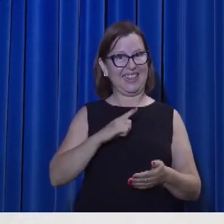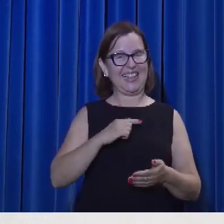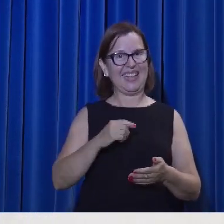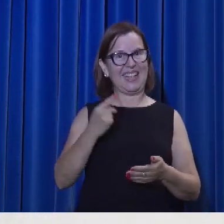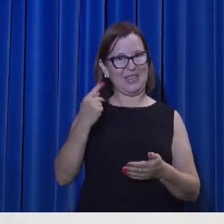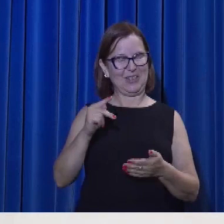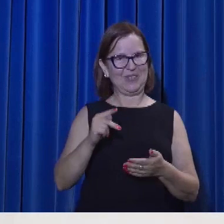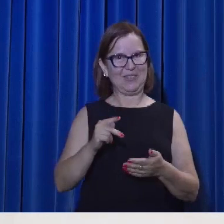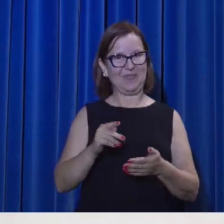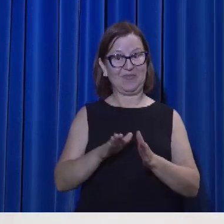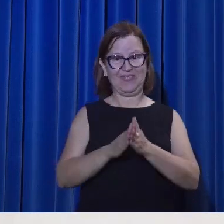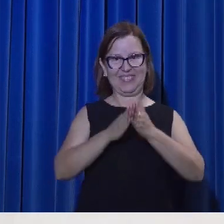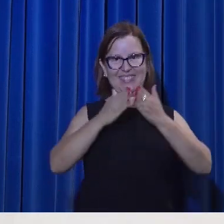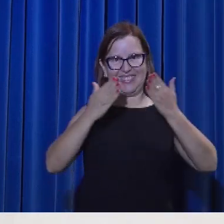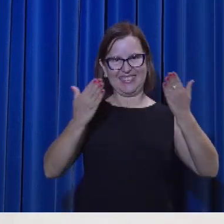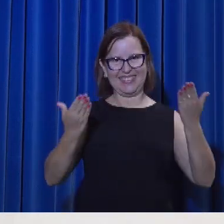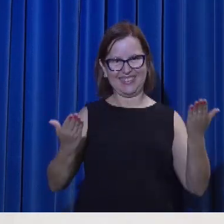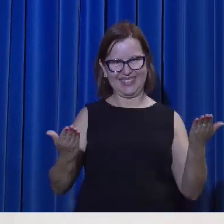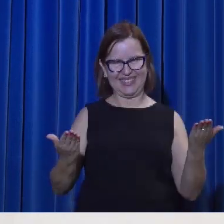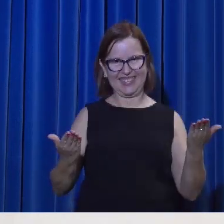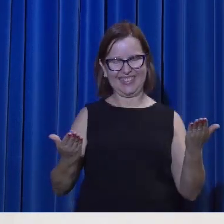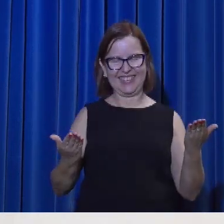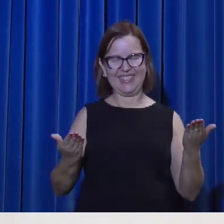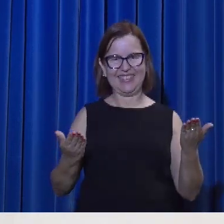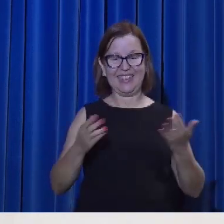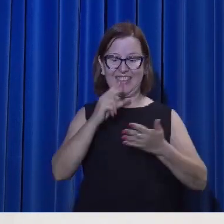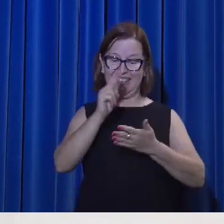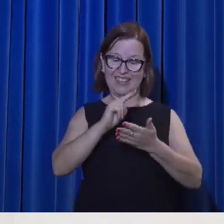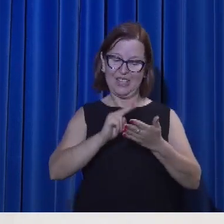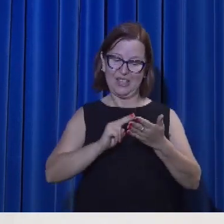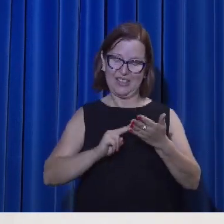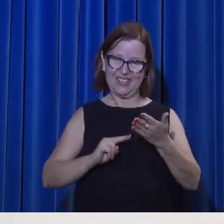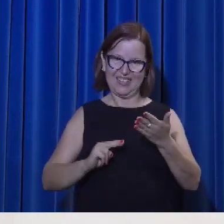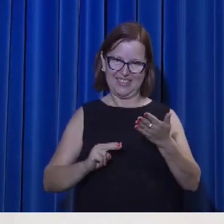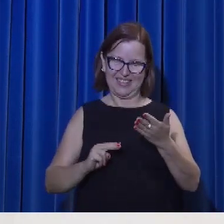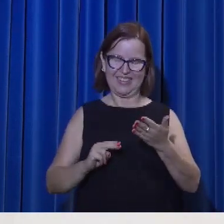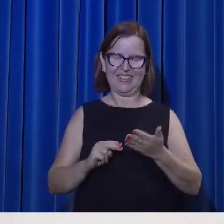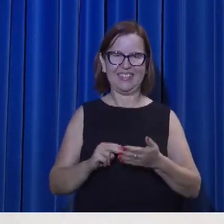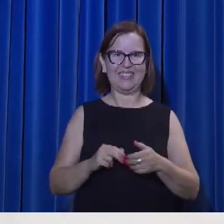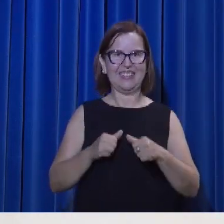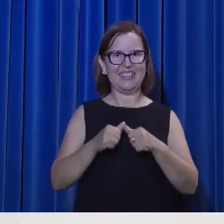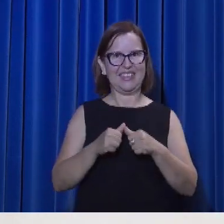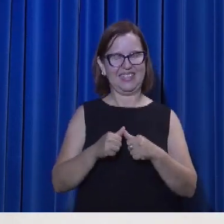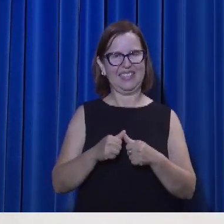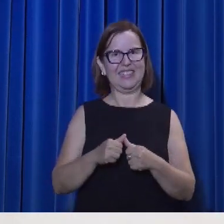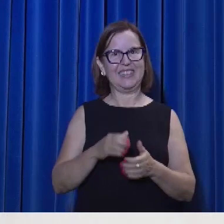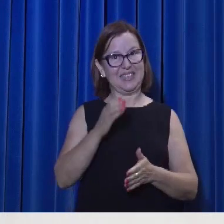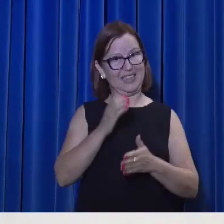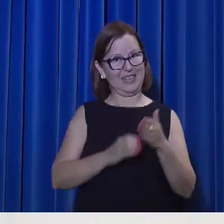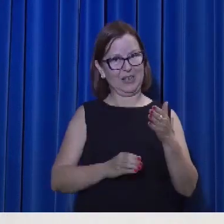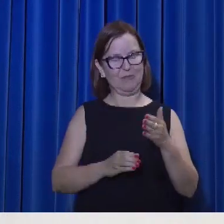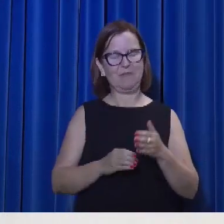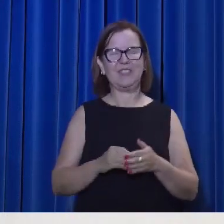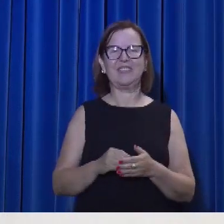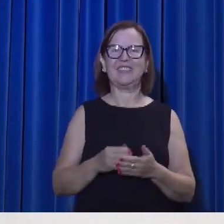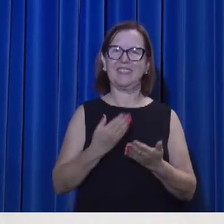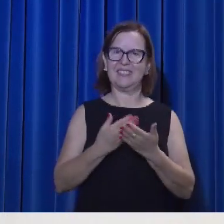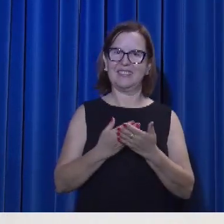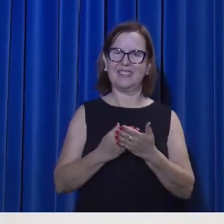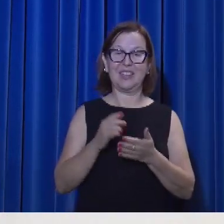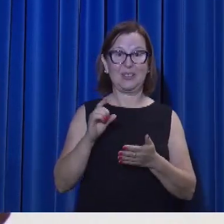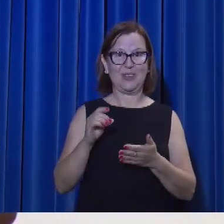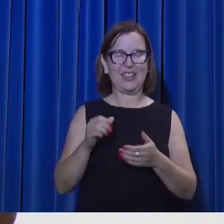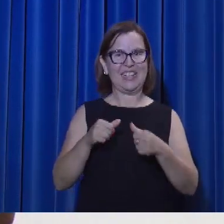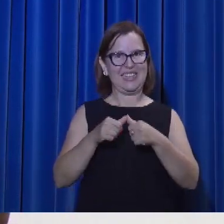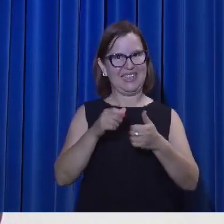a palavra de Deus e deixa nesse texto, porque a gente vai ficar só nele a noite toda. Se porventura